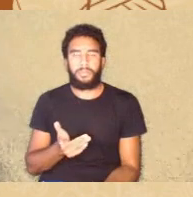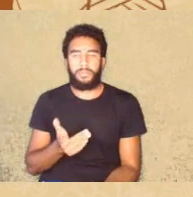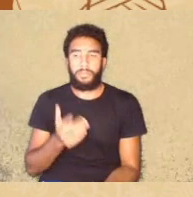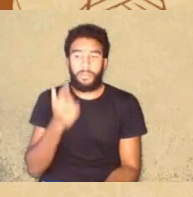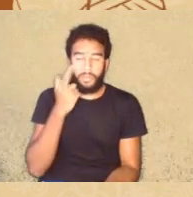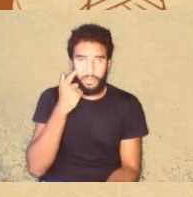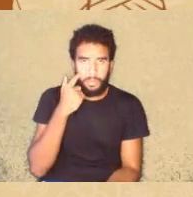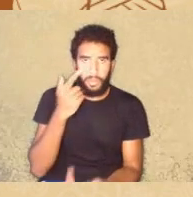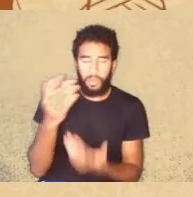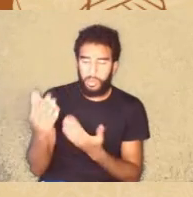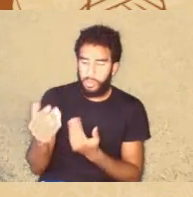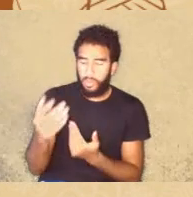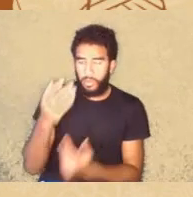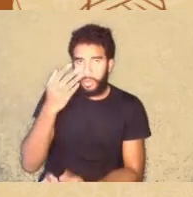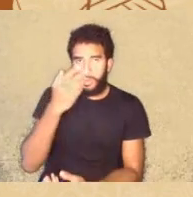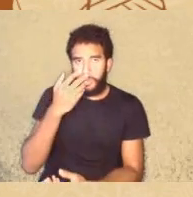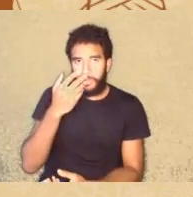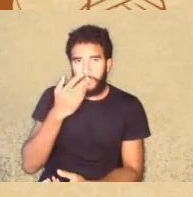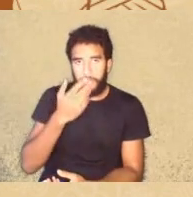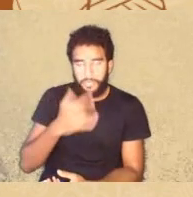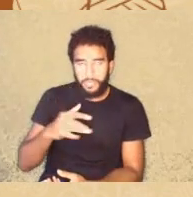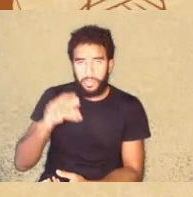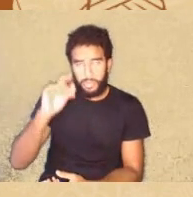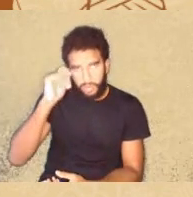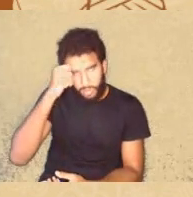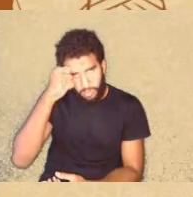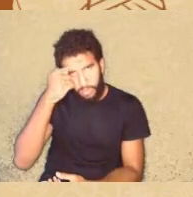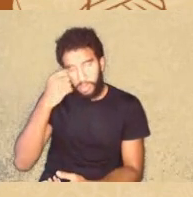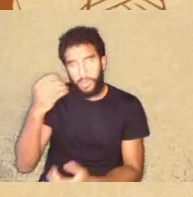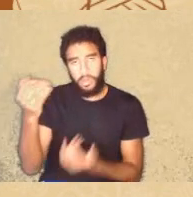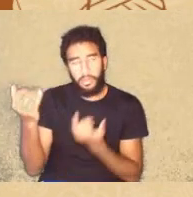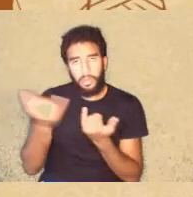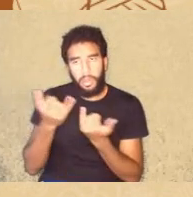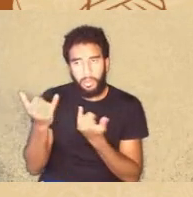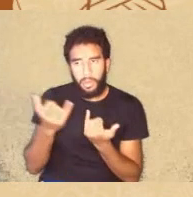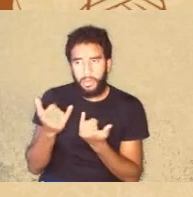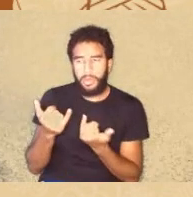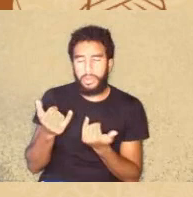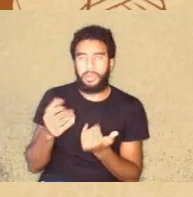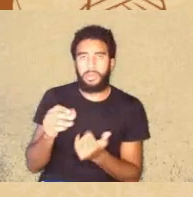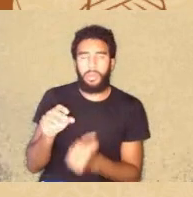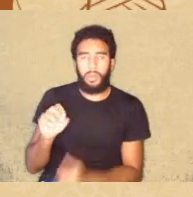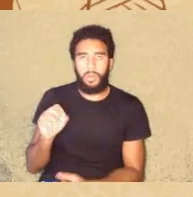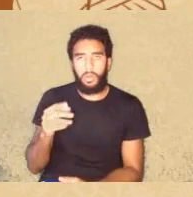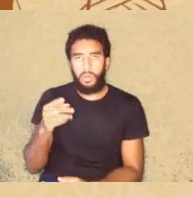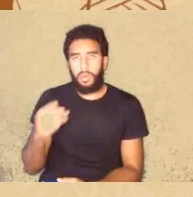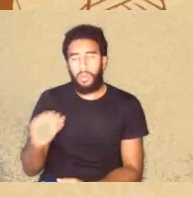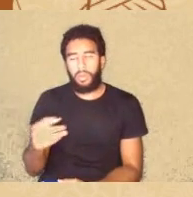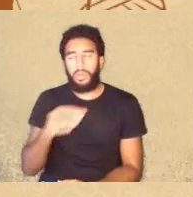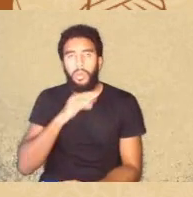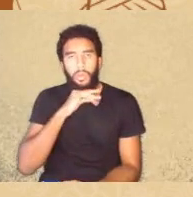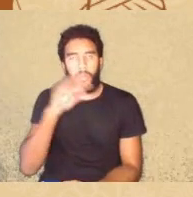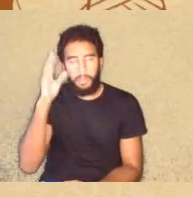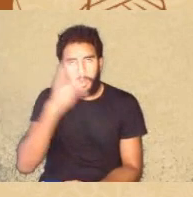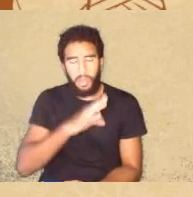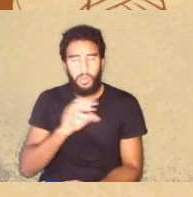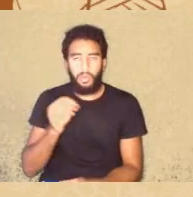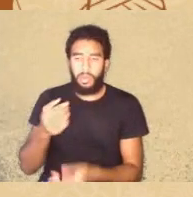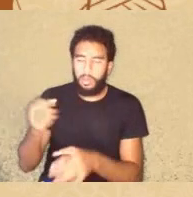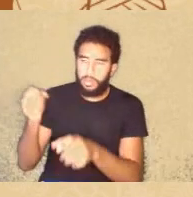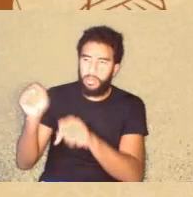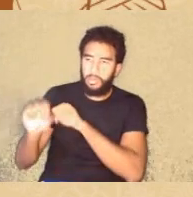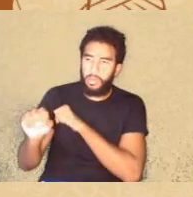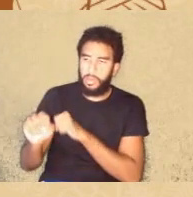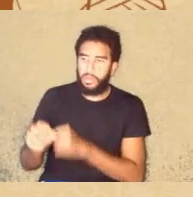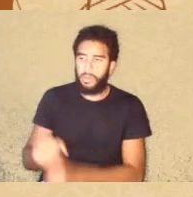negros, crianças recebendo tiro, né? Enfim, sendo mortas ou recebendo baculejo, enfim. Enquanto a